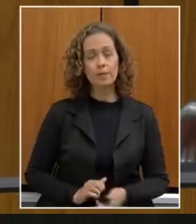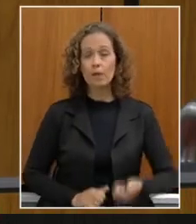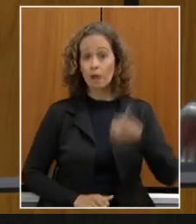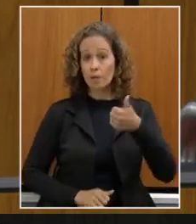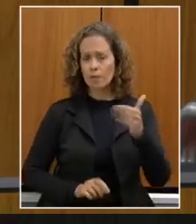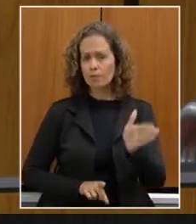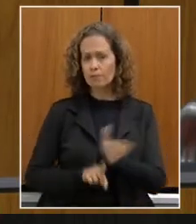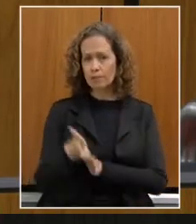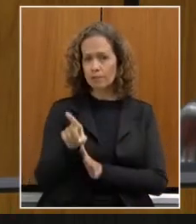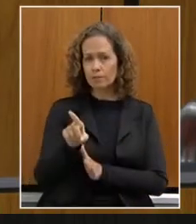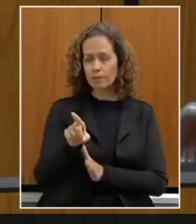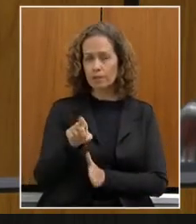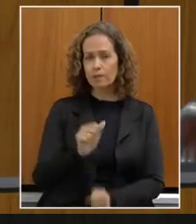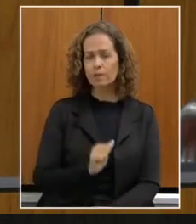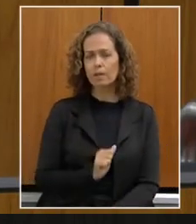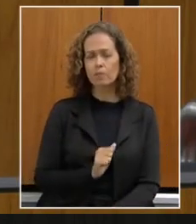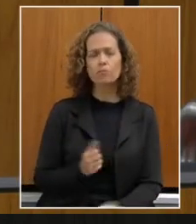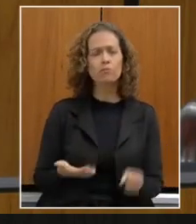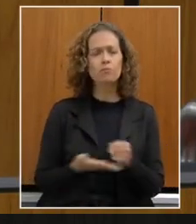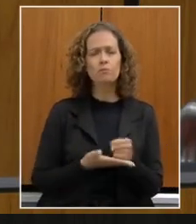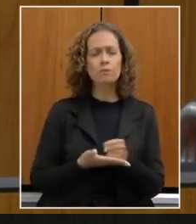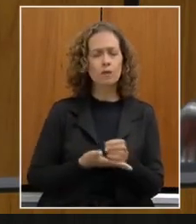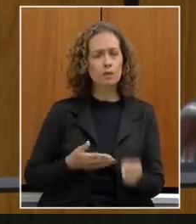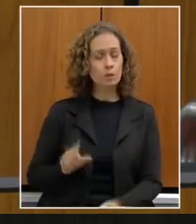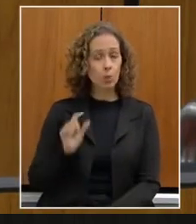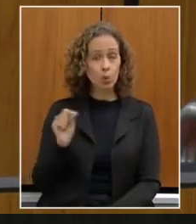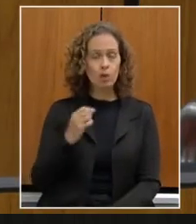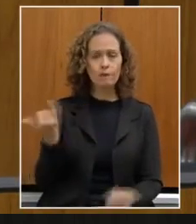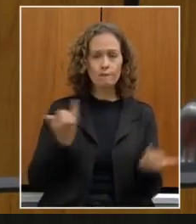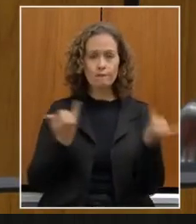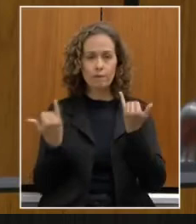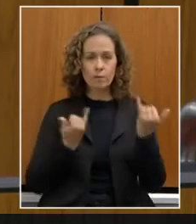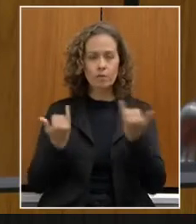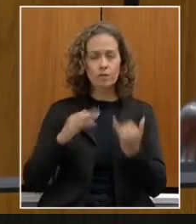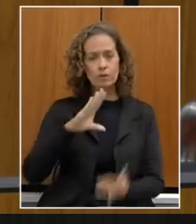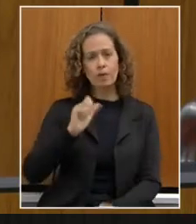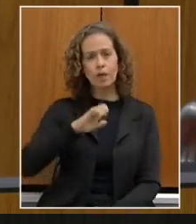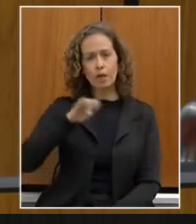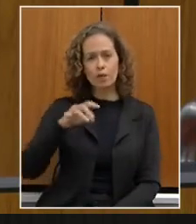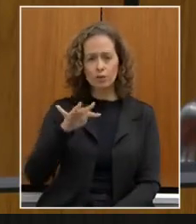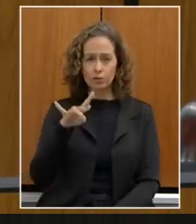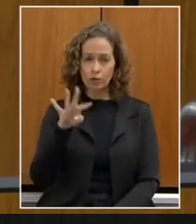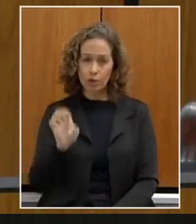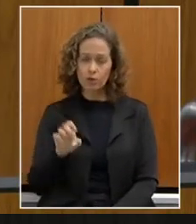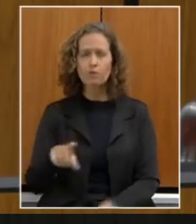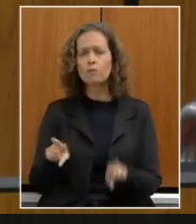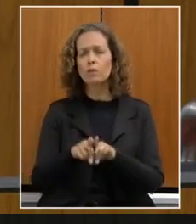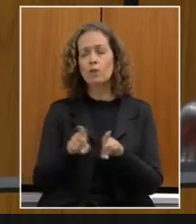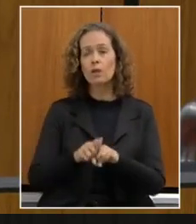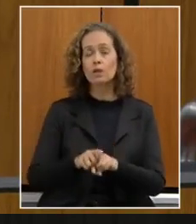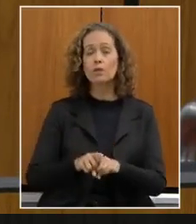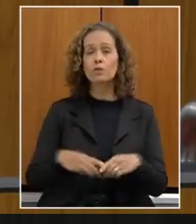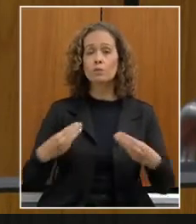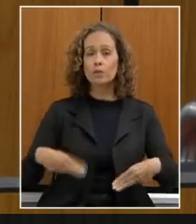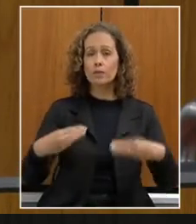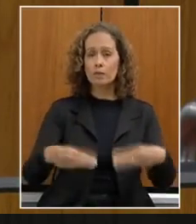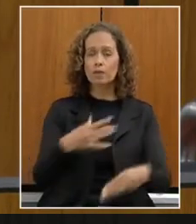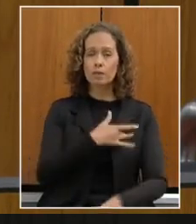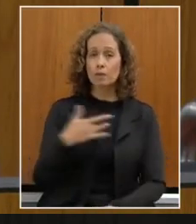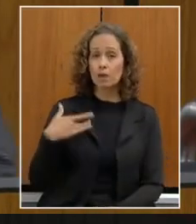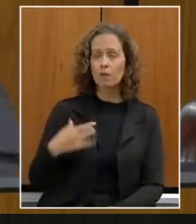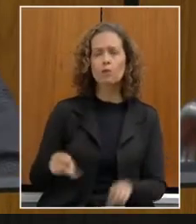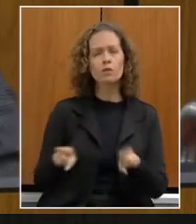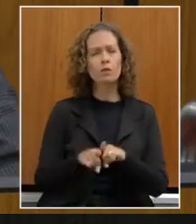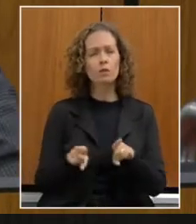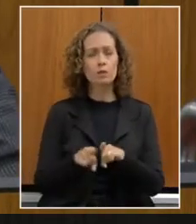pergunta é com base nos dados do CAGED Ministério da Saúde e também da Confederação